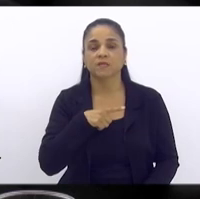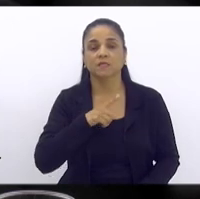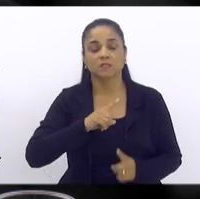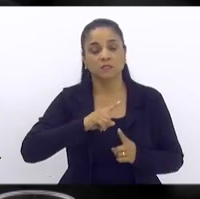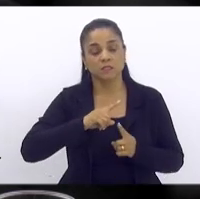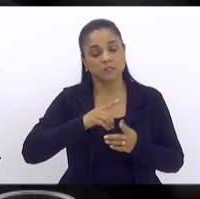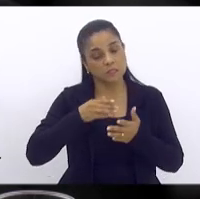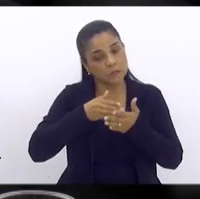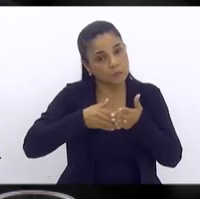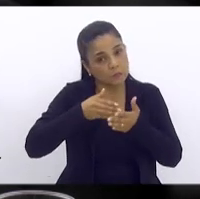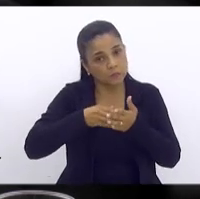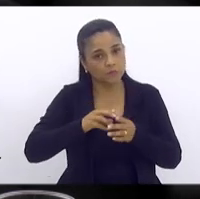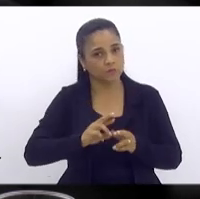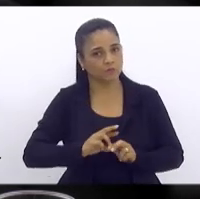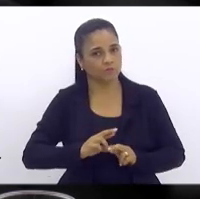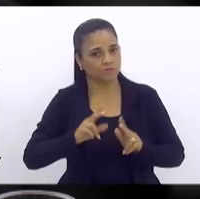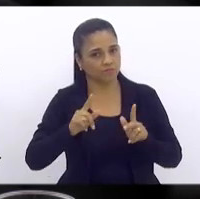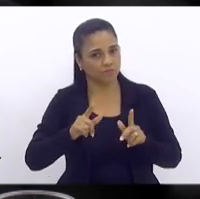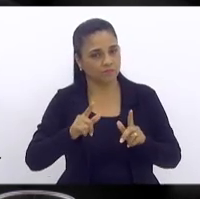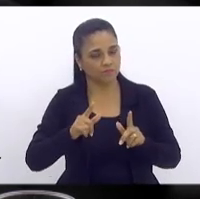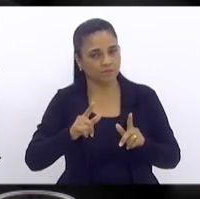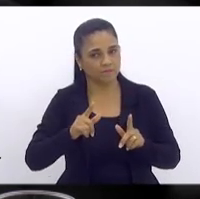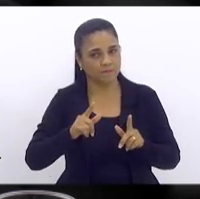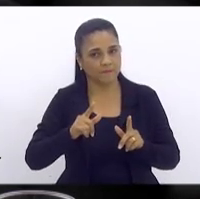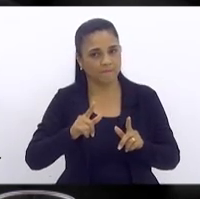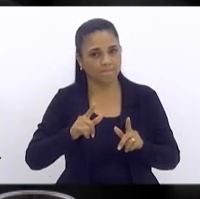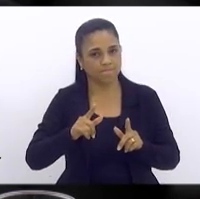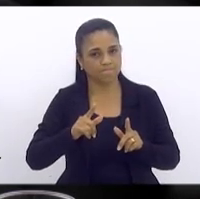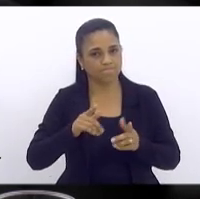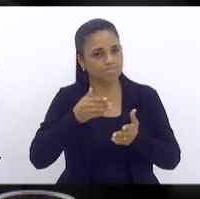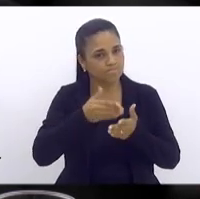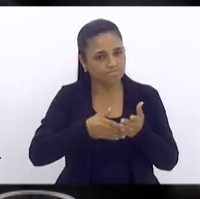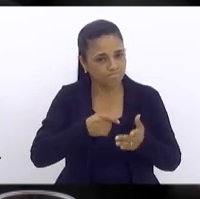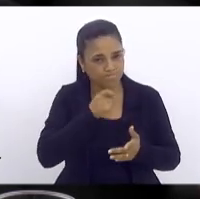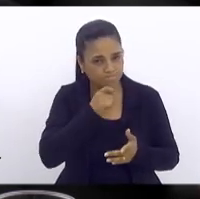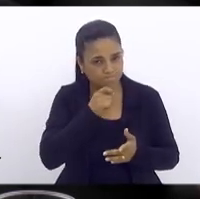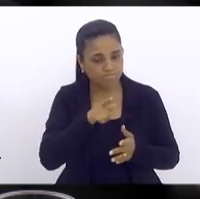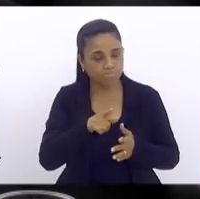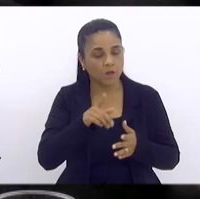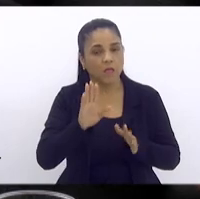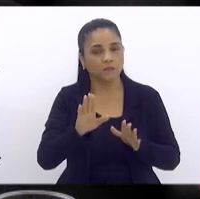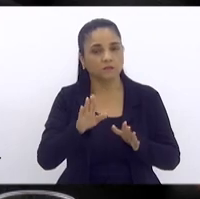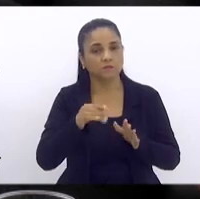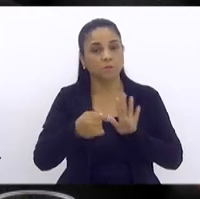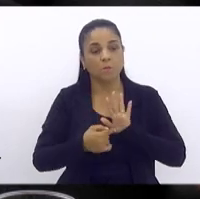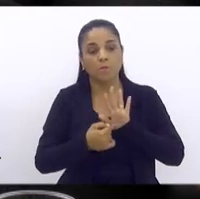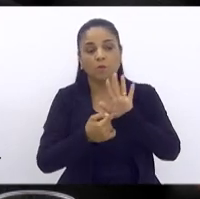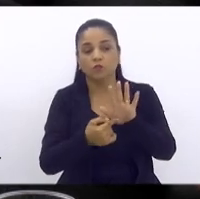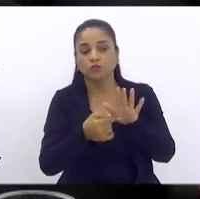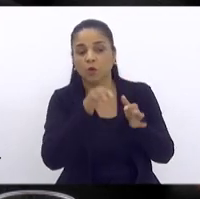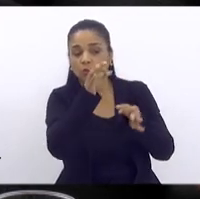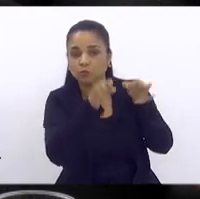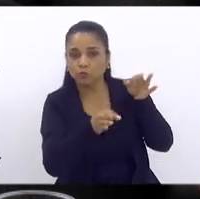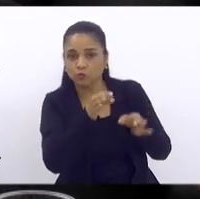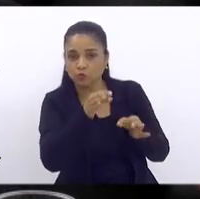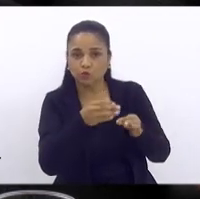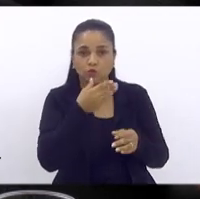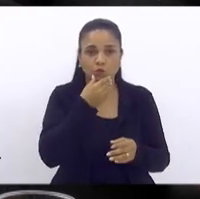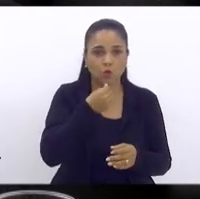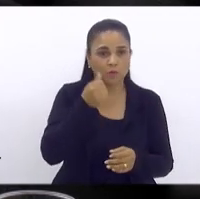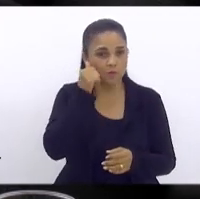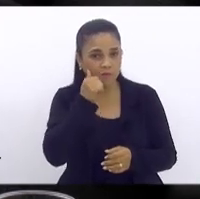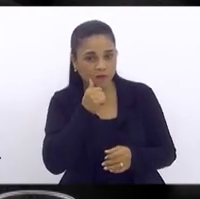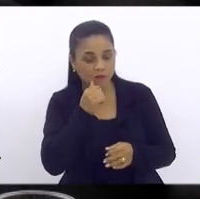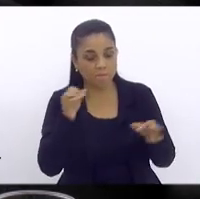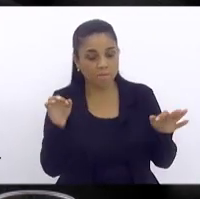impediria, mas, no caso, a gente teria uma certa questão ali envolvida sobre mostrar para o juiz ou juíza o risco pronto